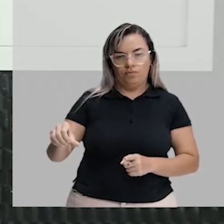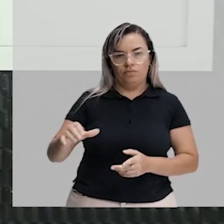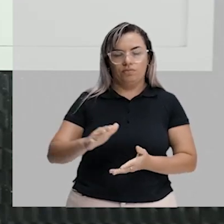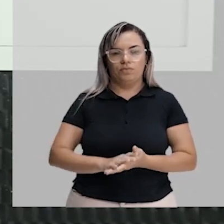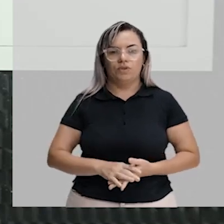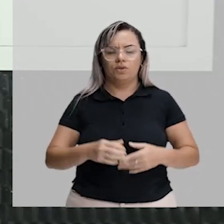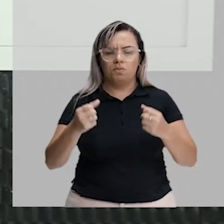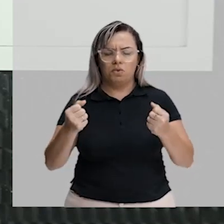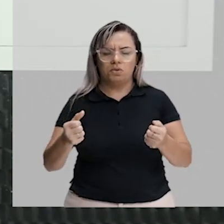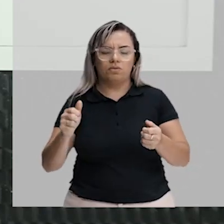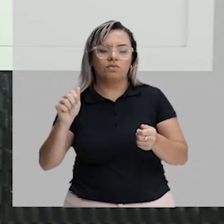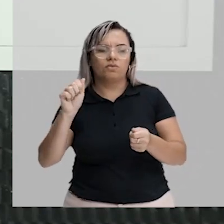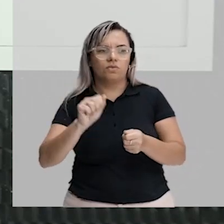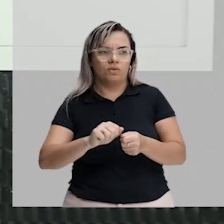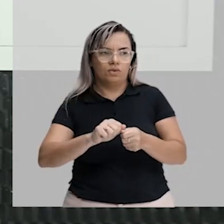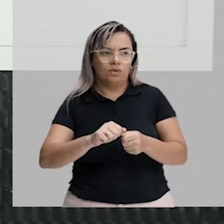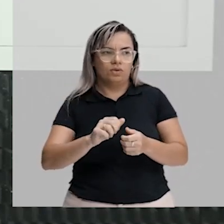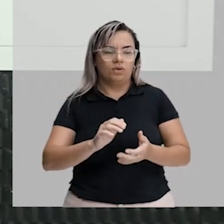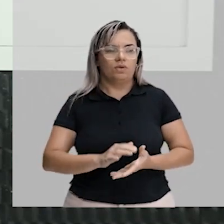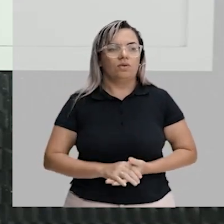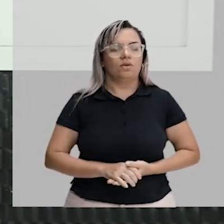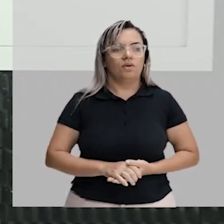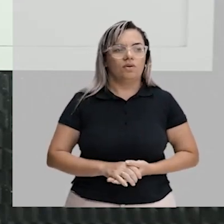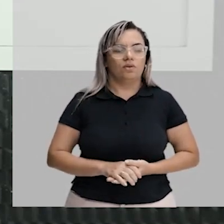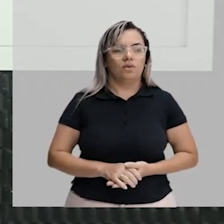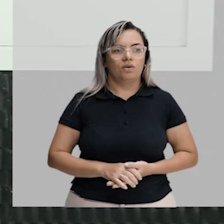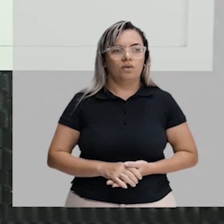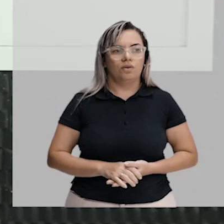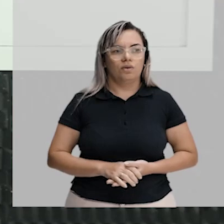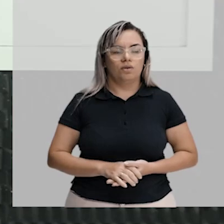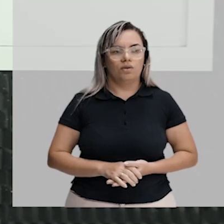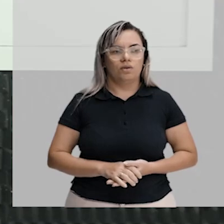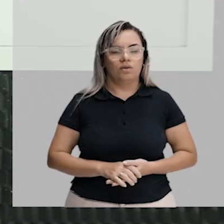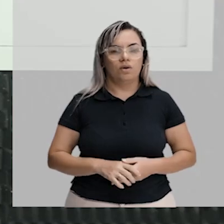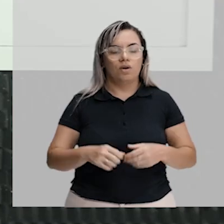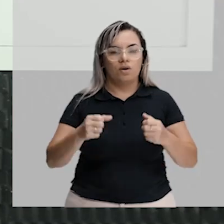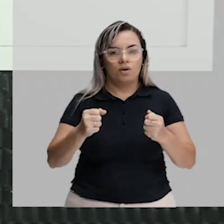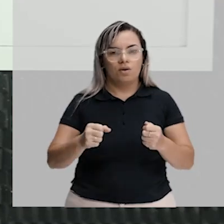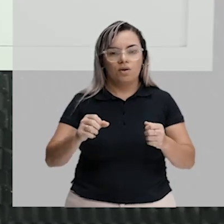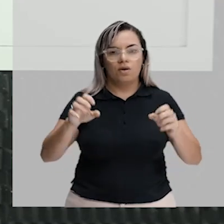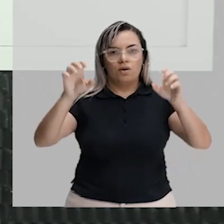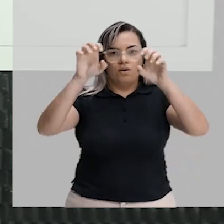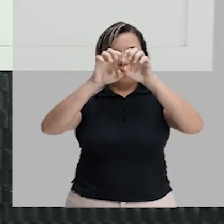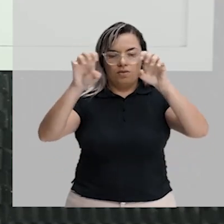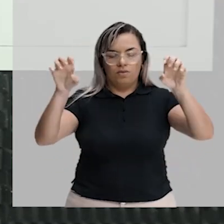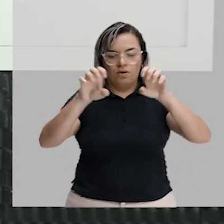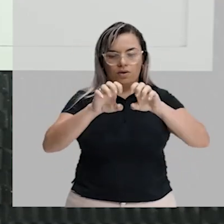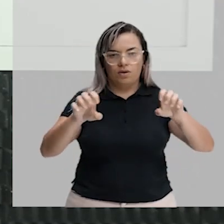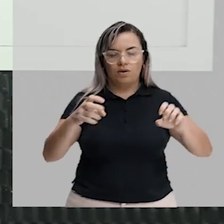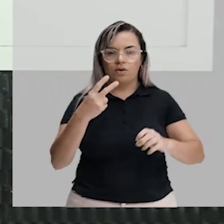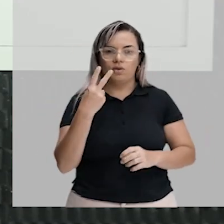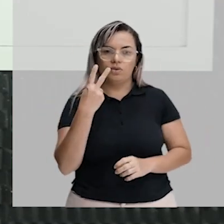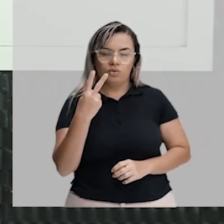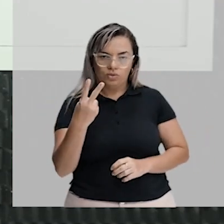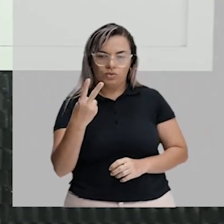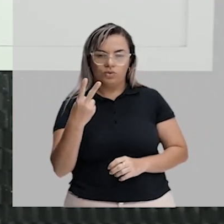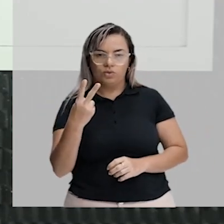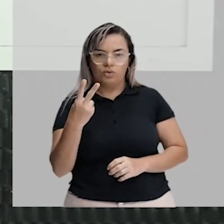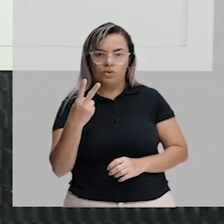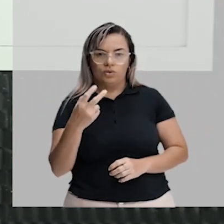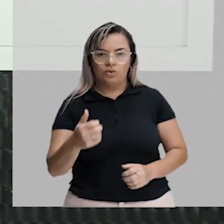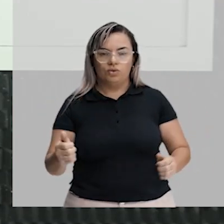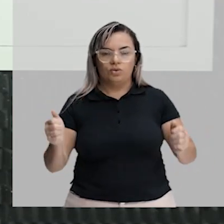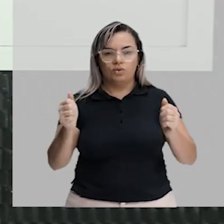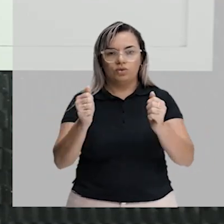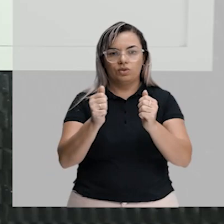pode fazer? Olha só. Eu posso pegar essas duas equações aqui e montar um sistema de